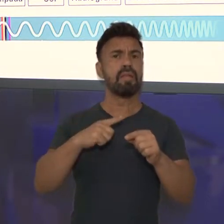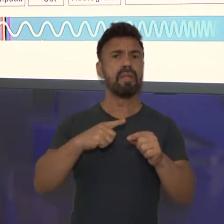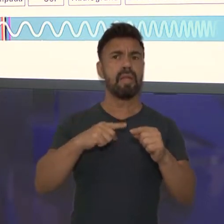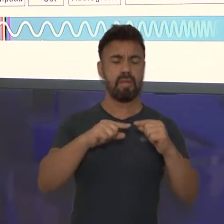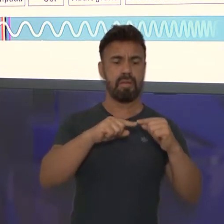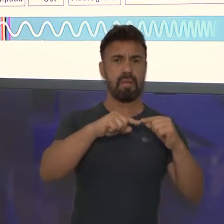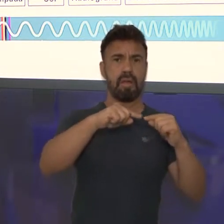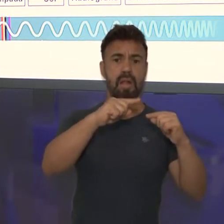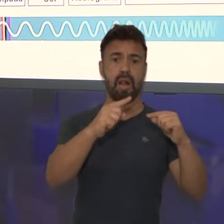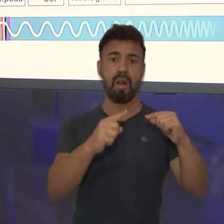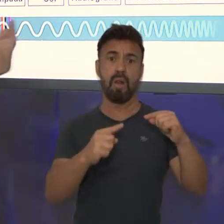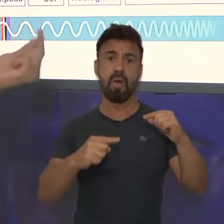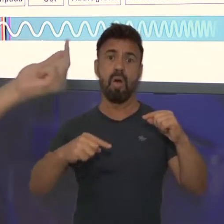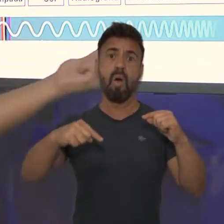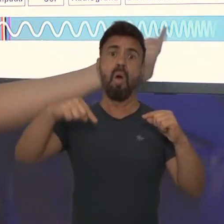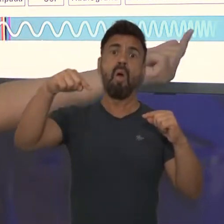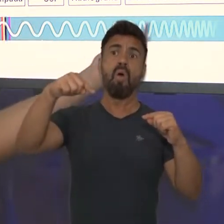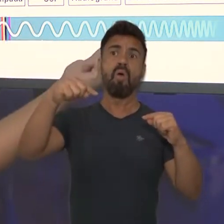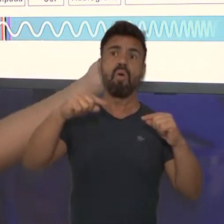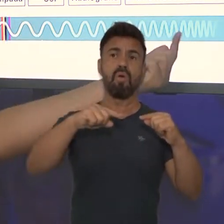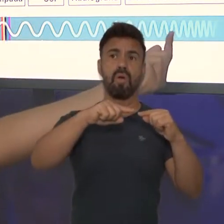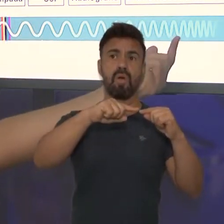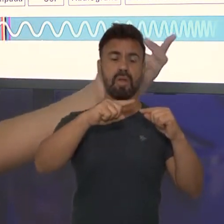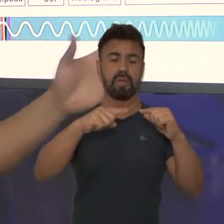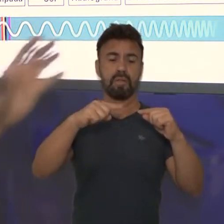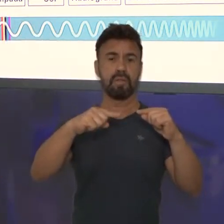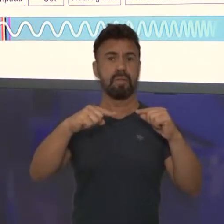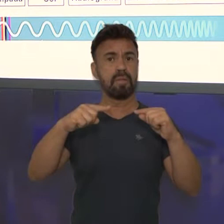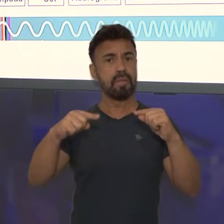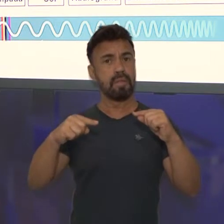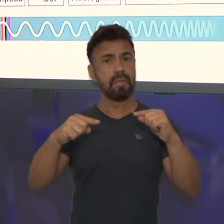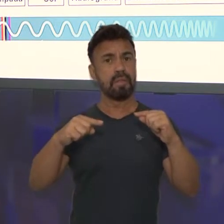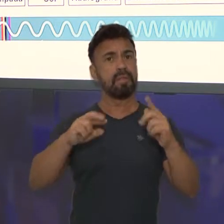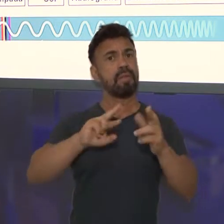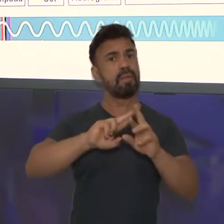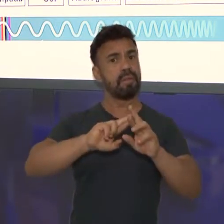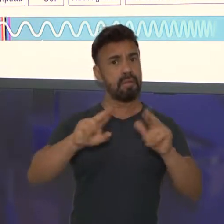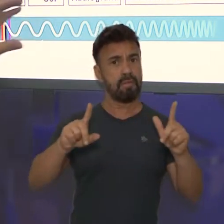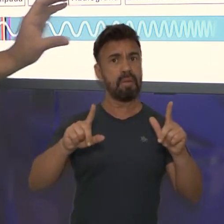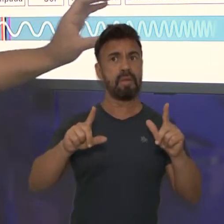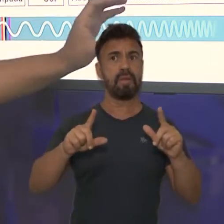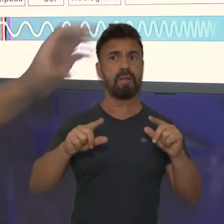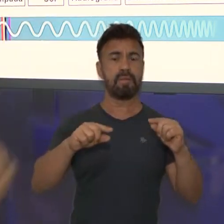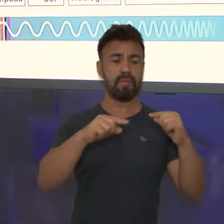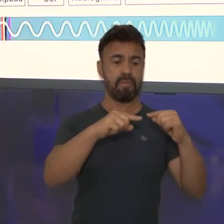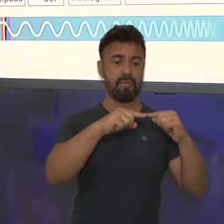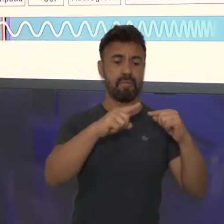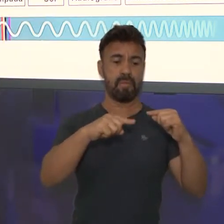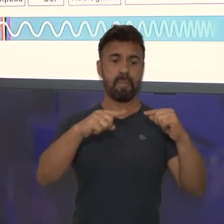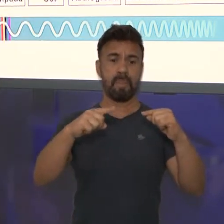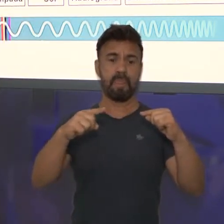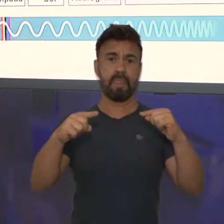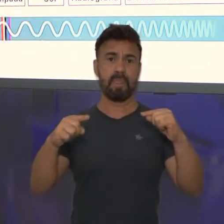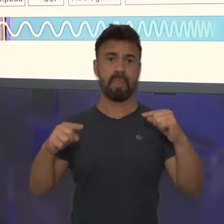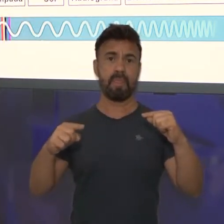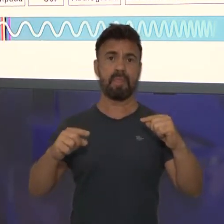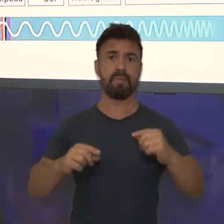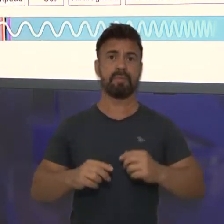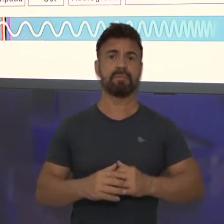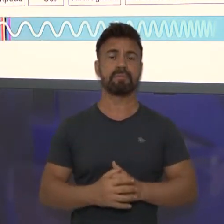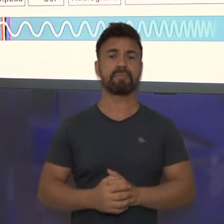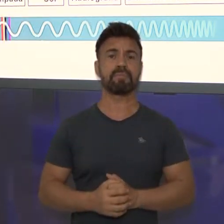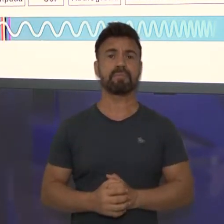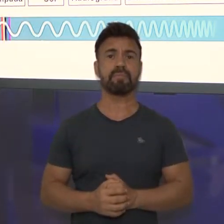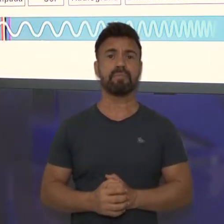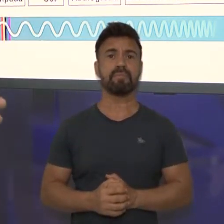de longos comprimentos e ondas de baixos comprimentos. Essa faixa aqui se chama espectro